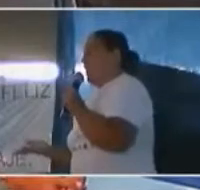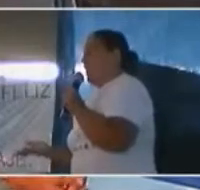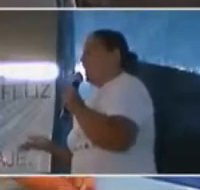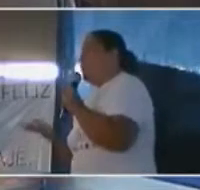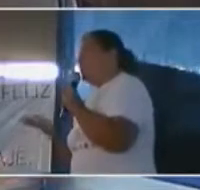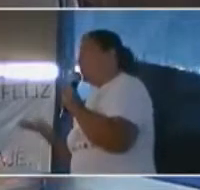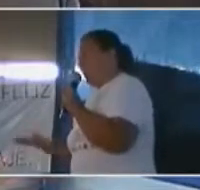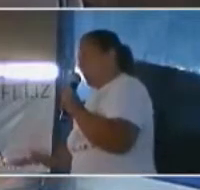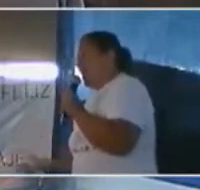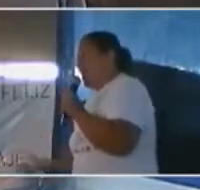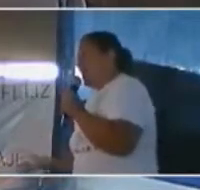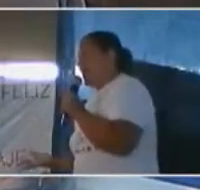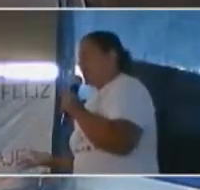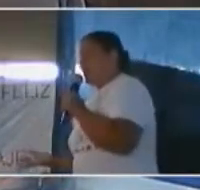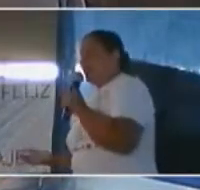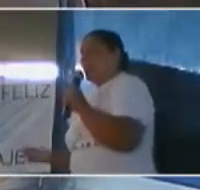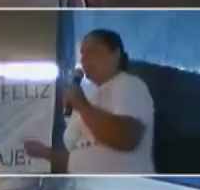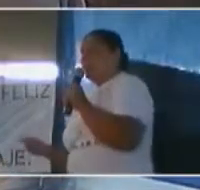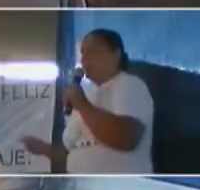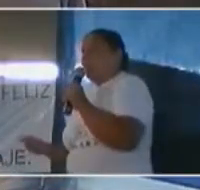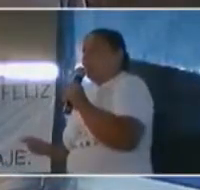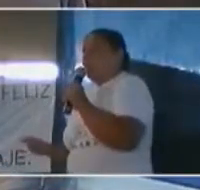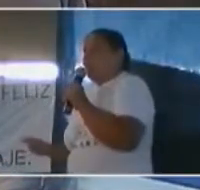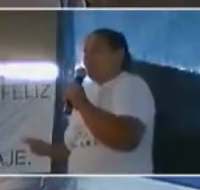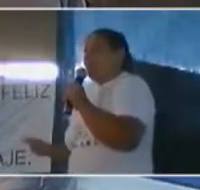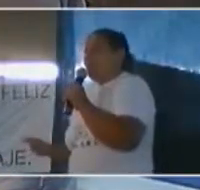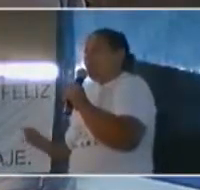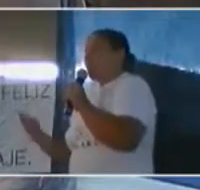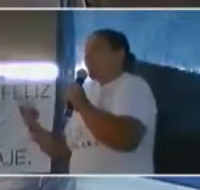Jovem, né? É mostrar que...